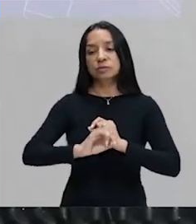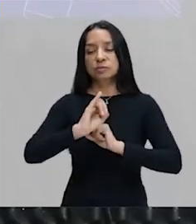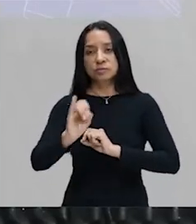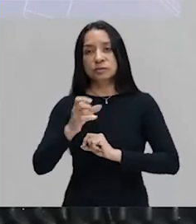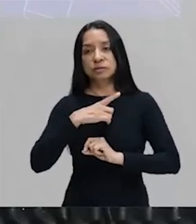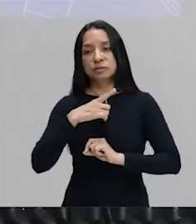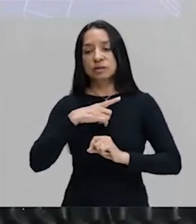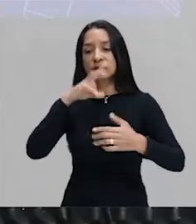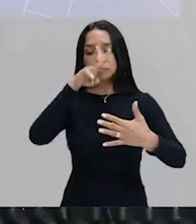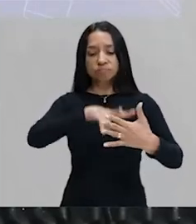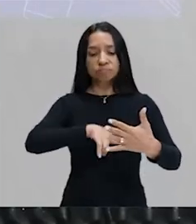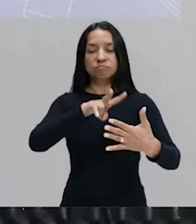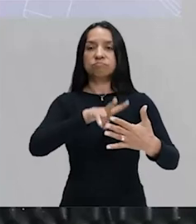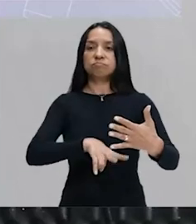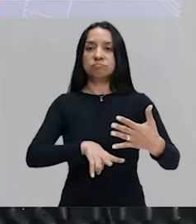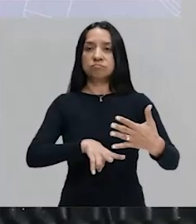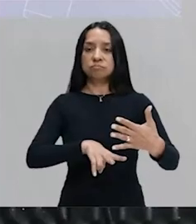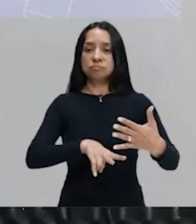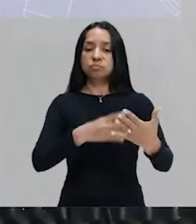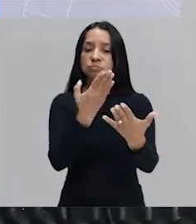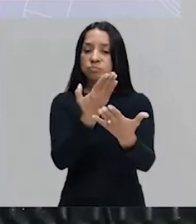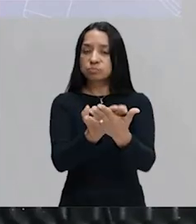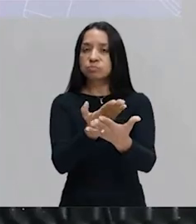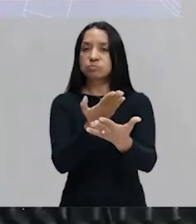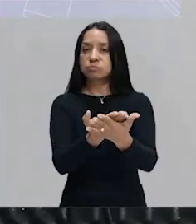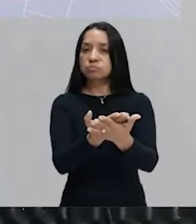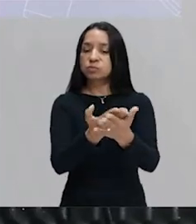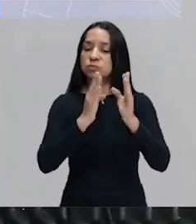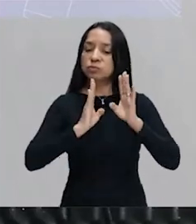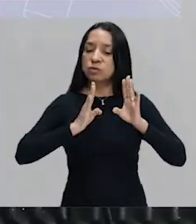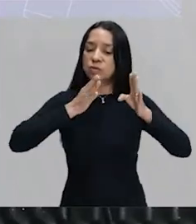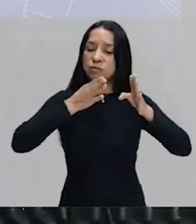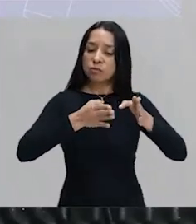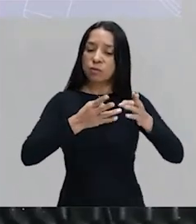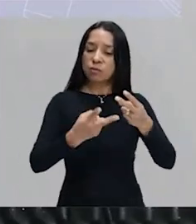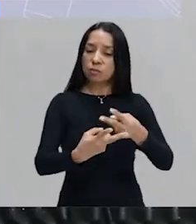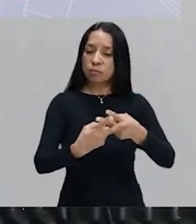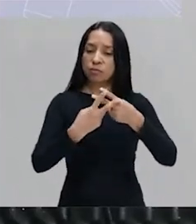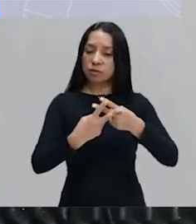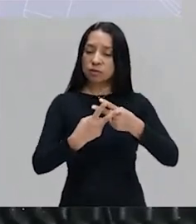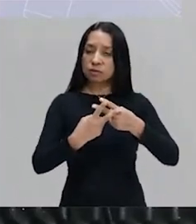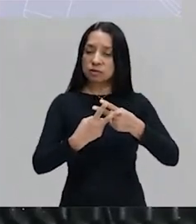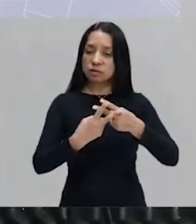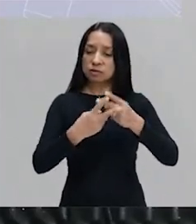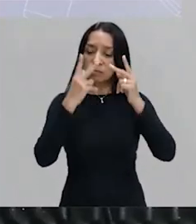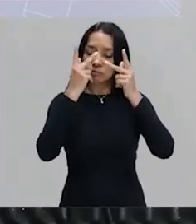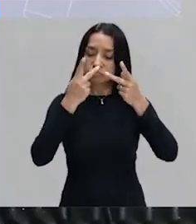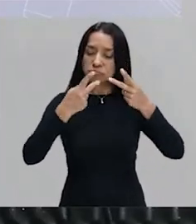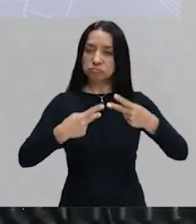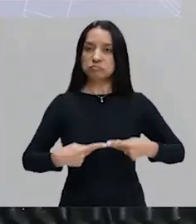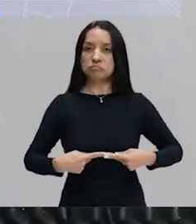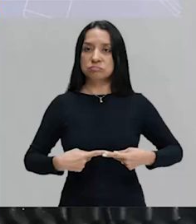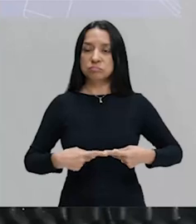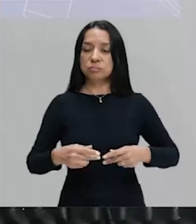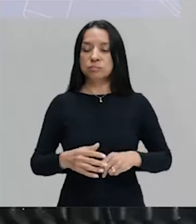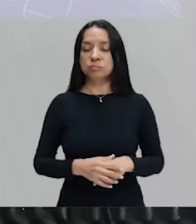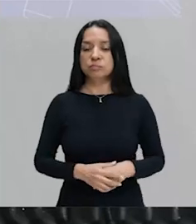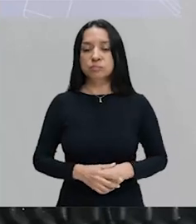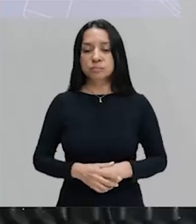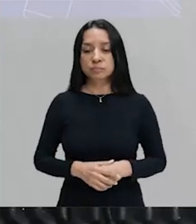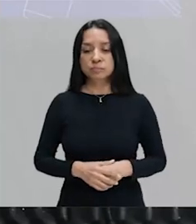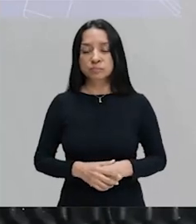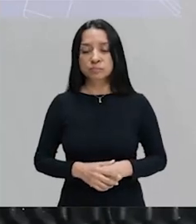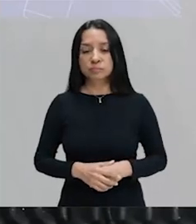tiver leitura, estudo, paciência e disciplina, tá? E disciplina.